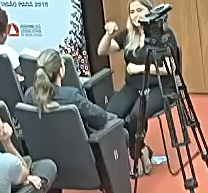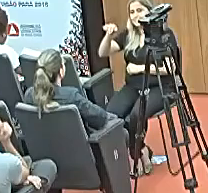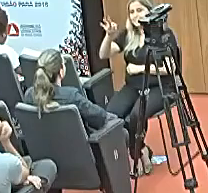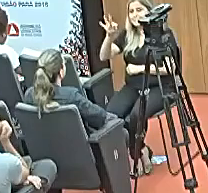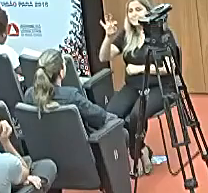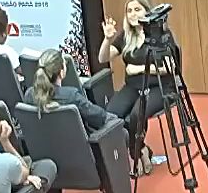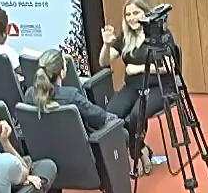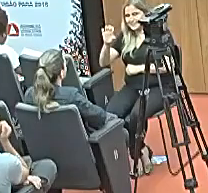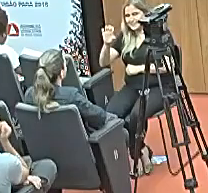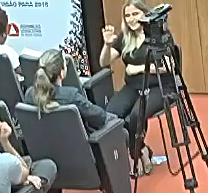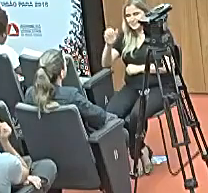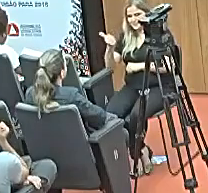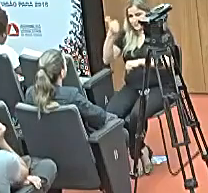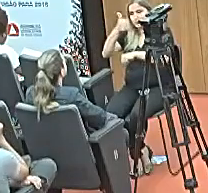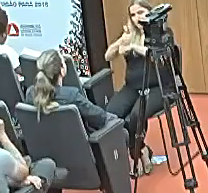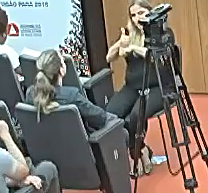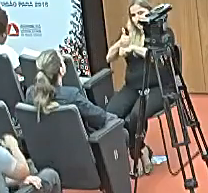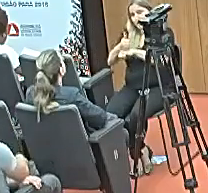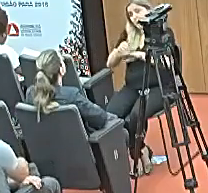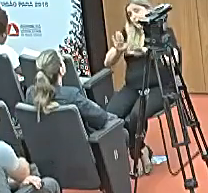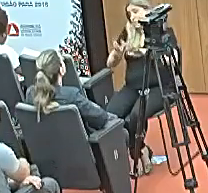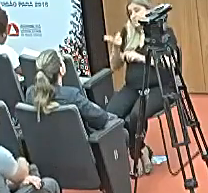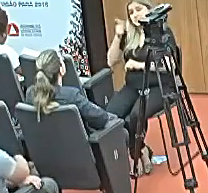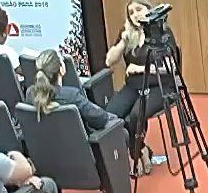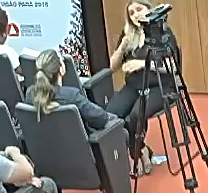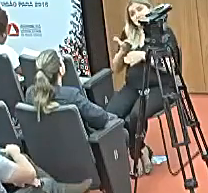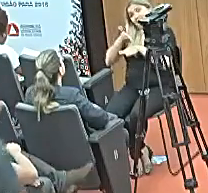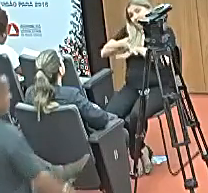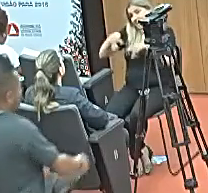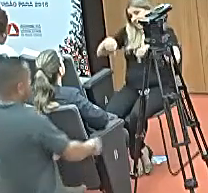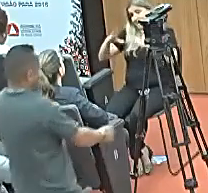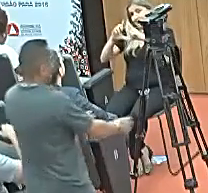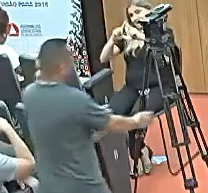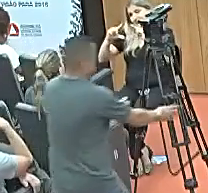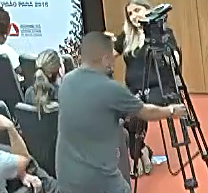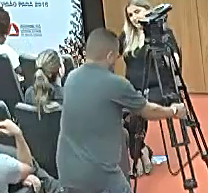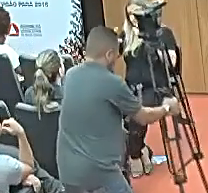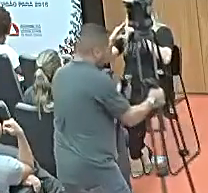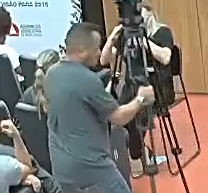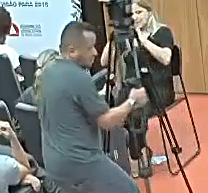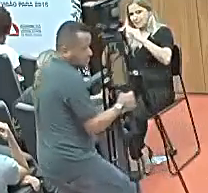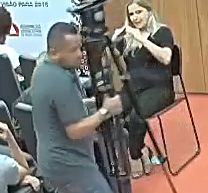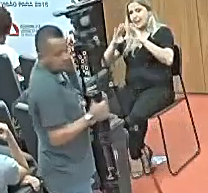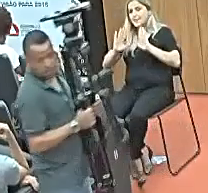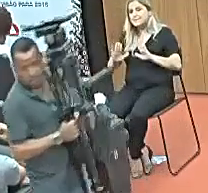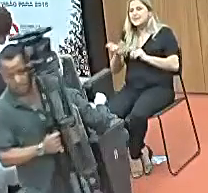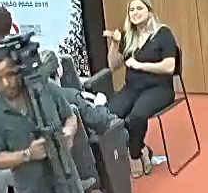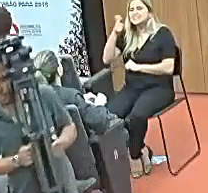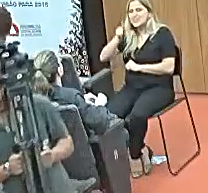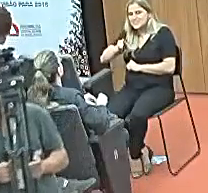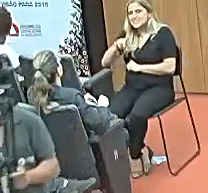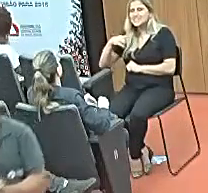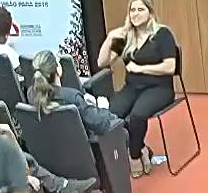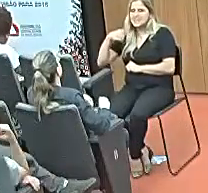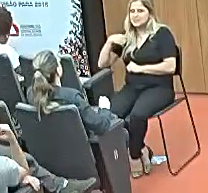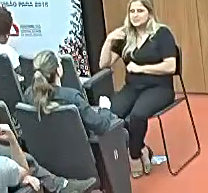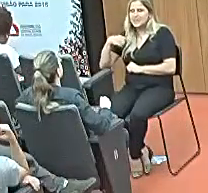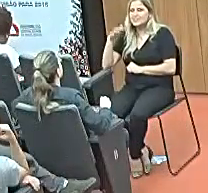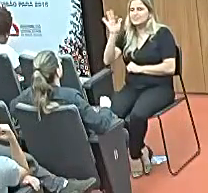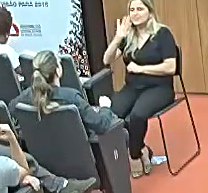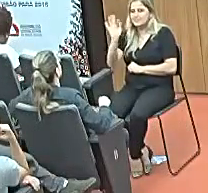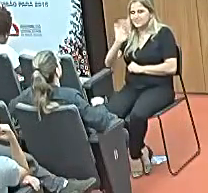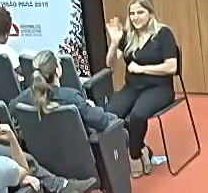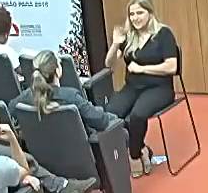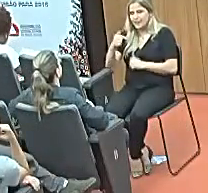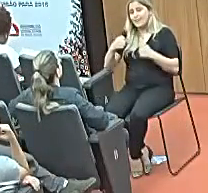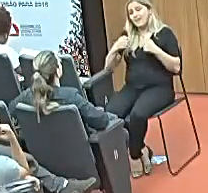não sei se por cargas d'água a gente consegue um trabalhador rural o homem do campo que não teve oportunidade de